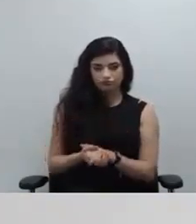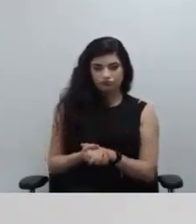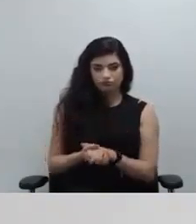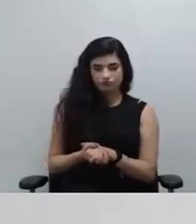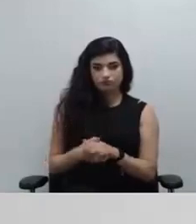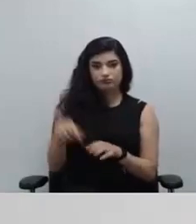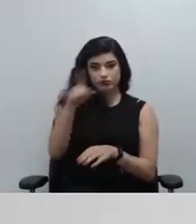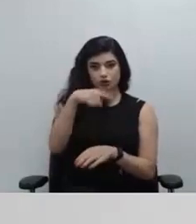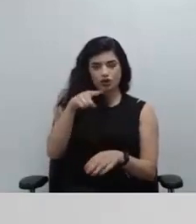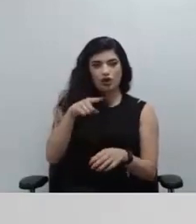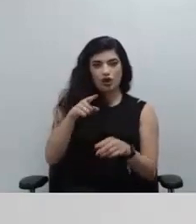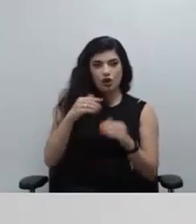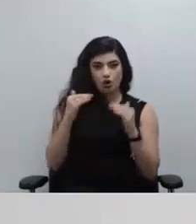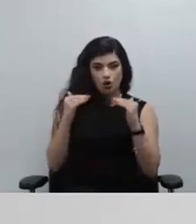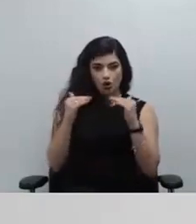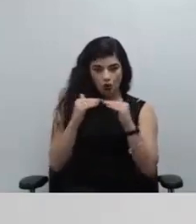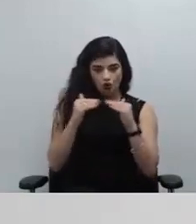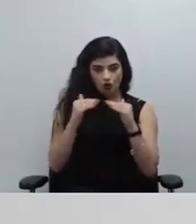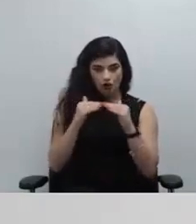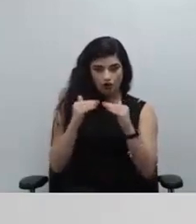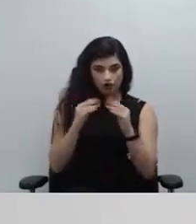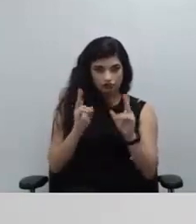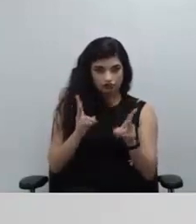Aqueles que concordam permaneçam como estão?